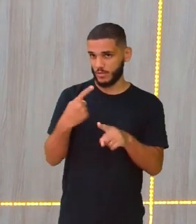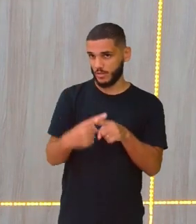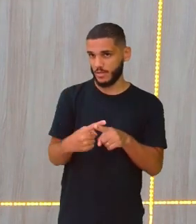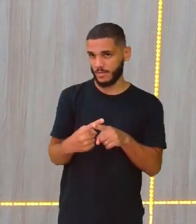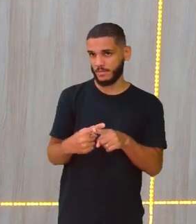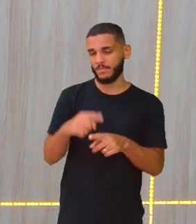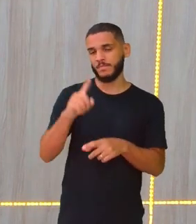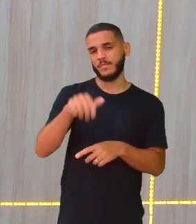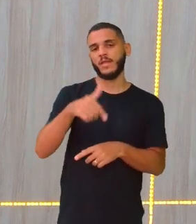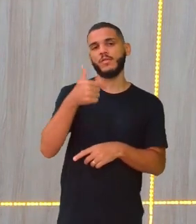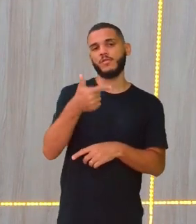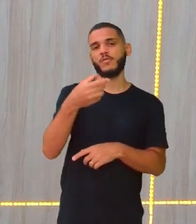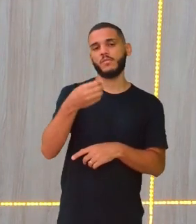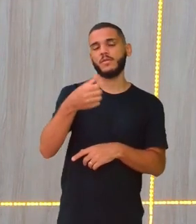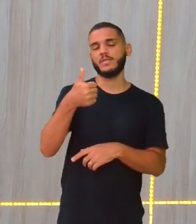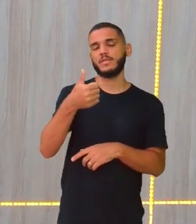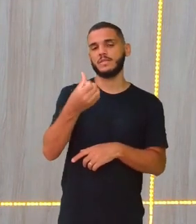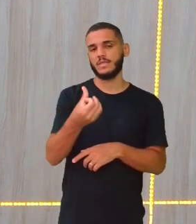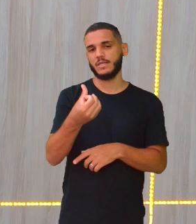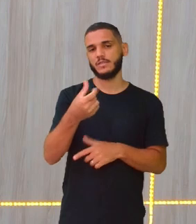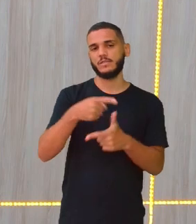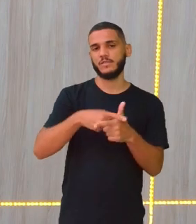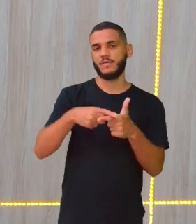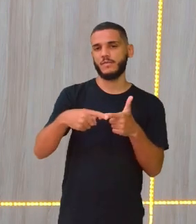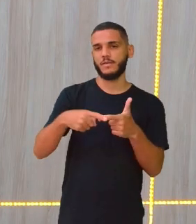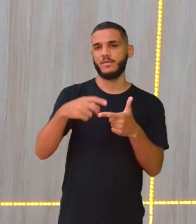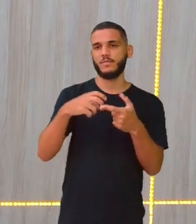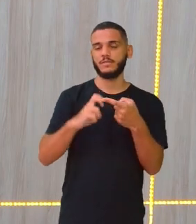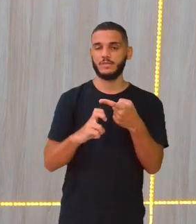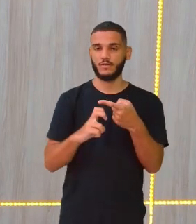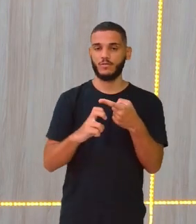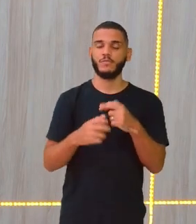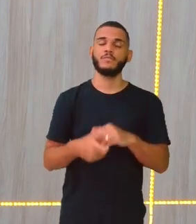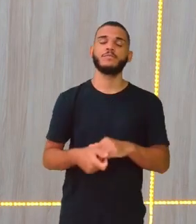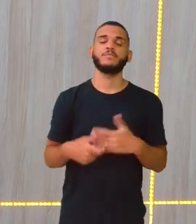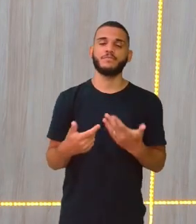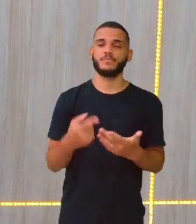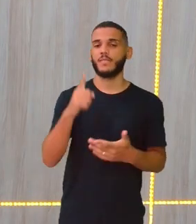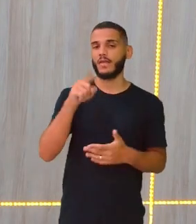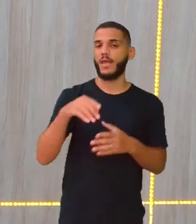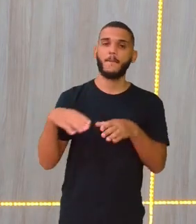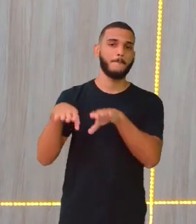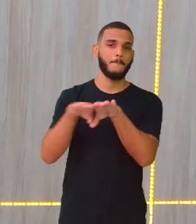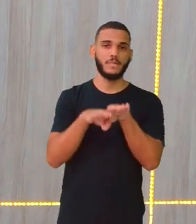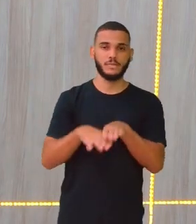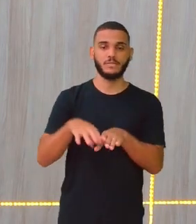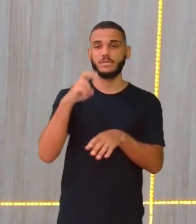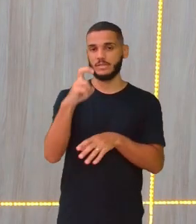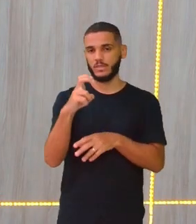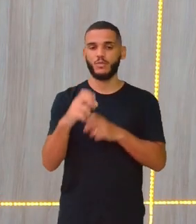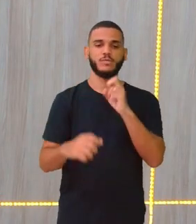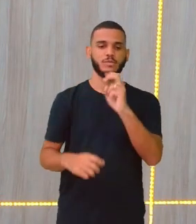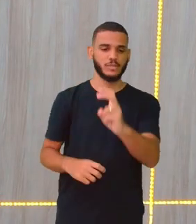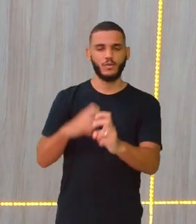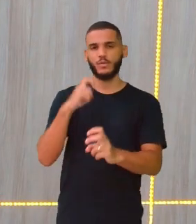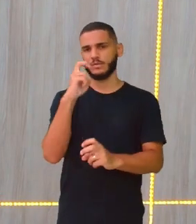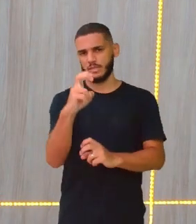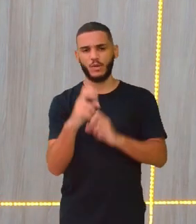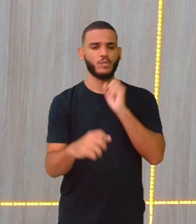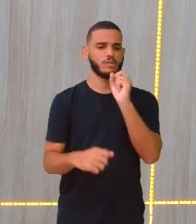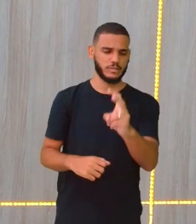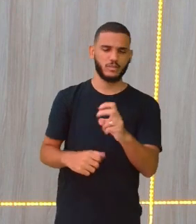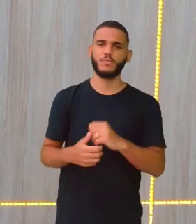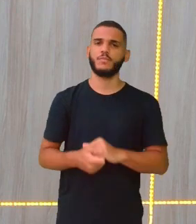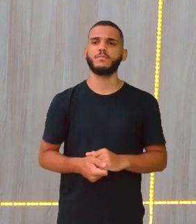Porque é 2016 dividido por 15, por 5, que é meu padrão, de 5 em 5. Né? A gente já